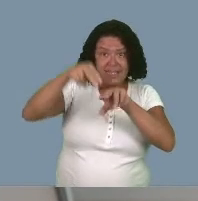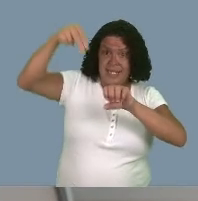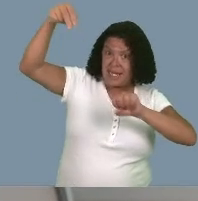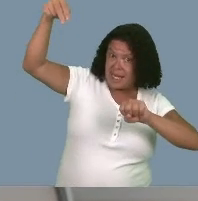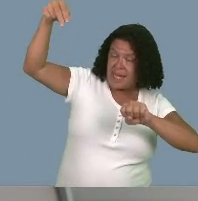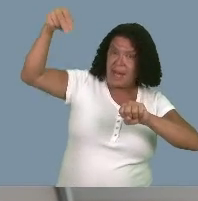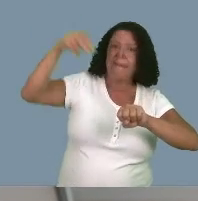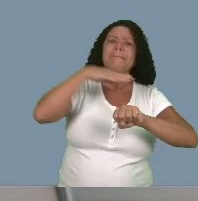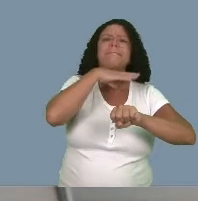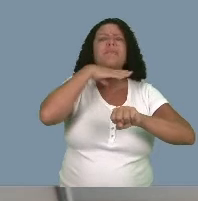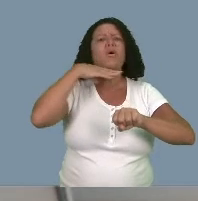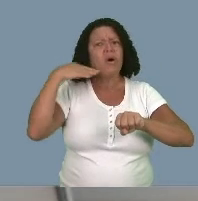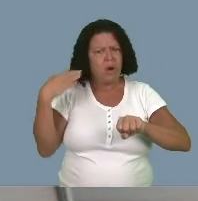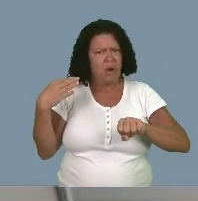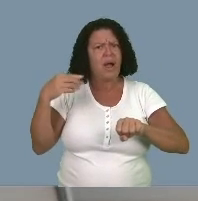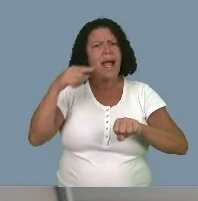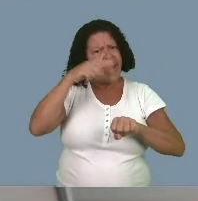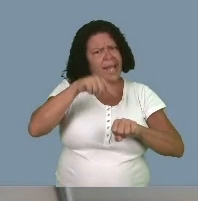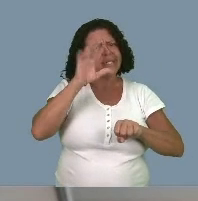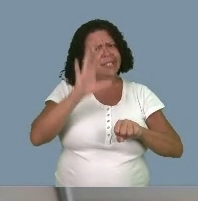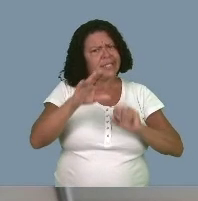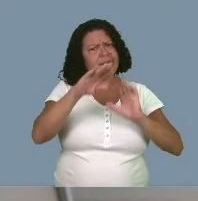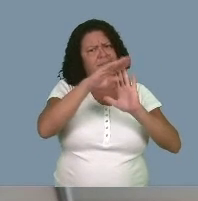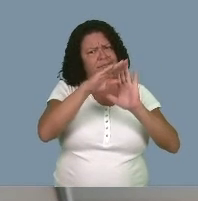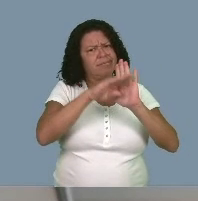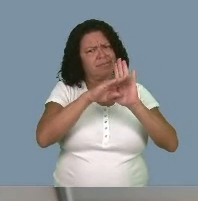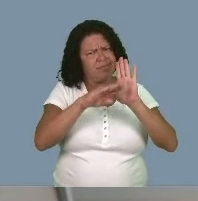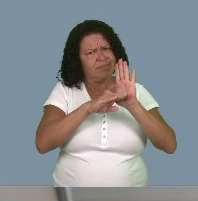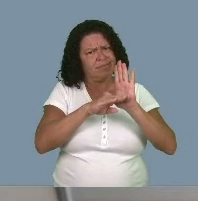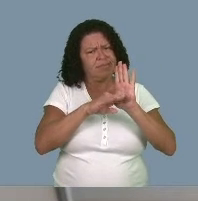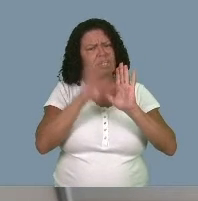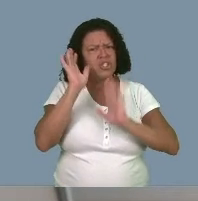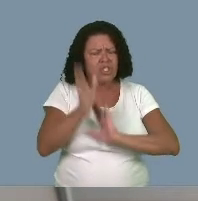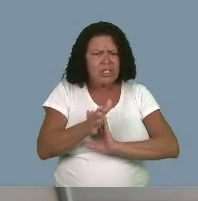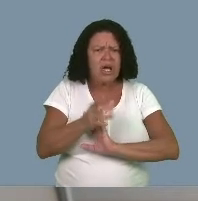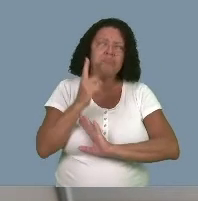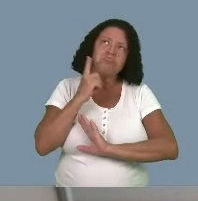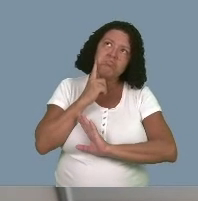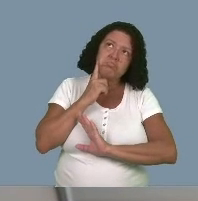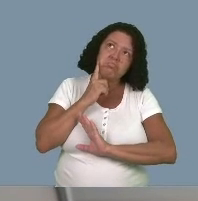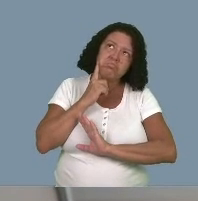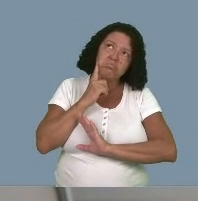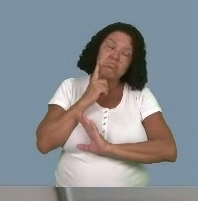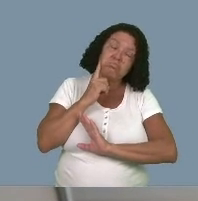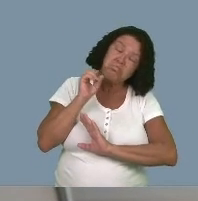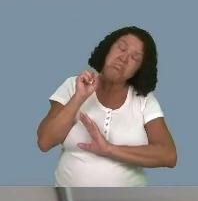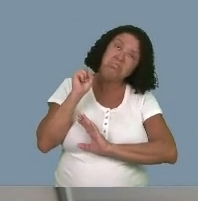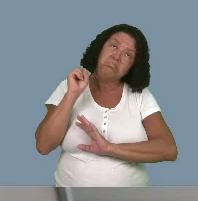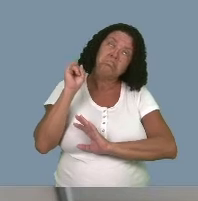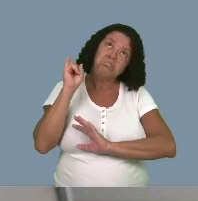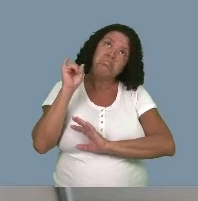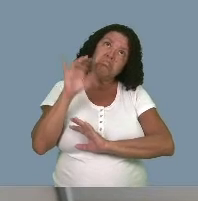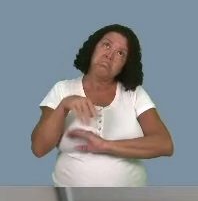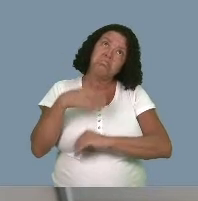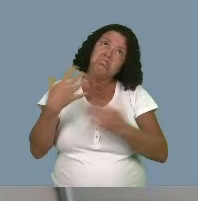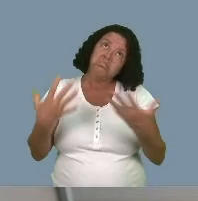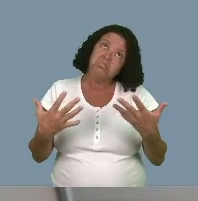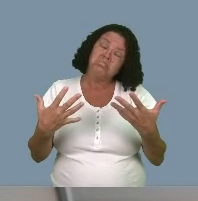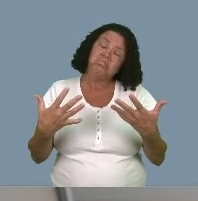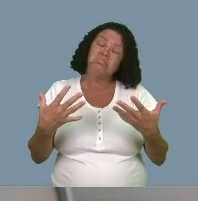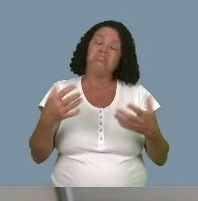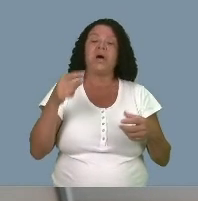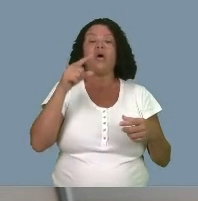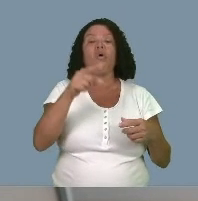morrer por essa doença estava programado? Provavelmente sim, né? O fato de alguém